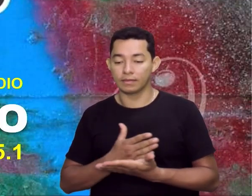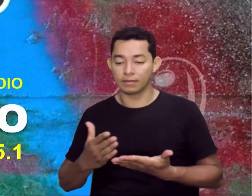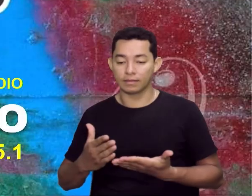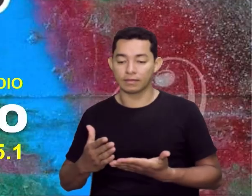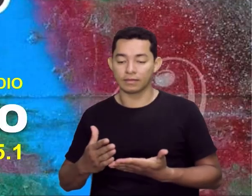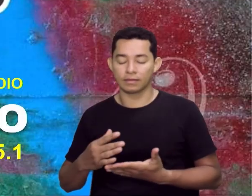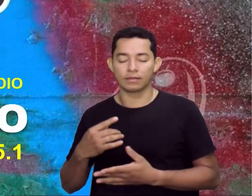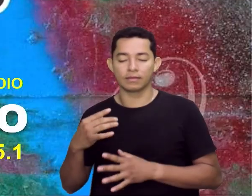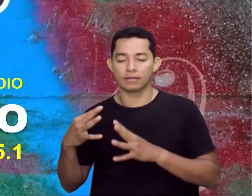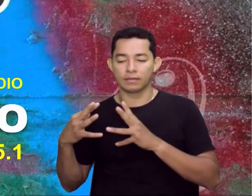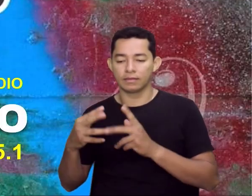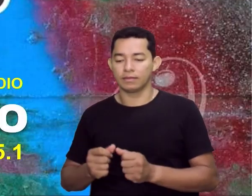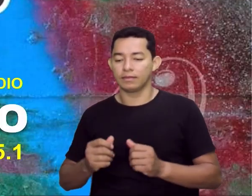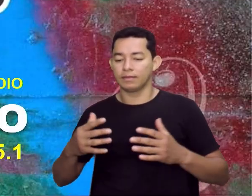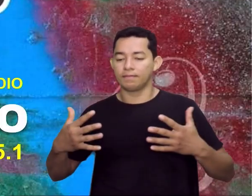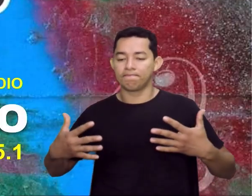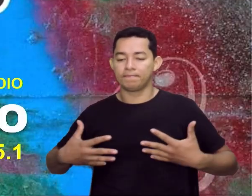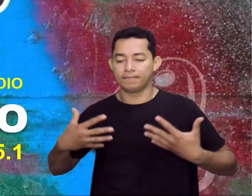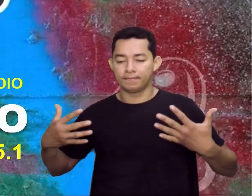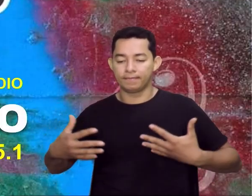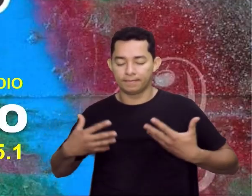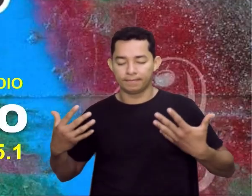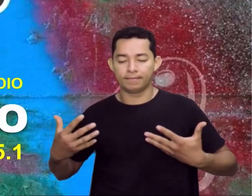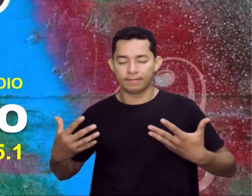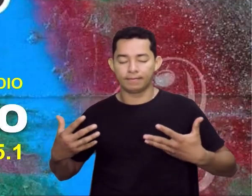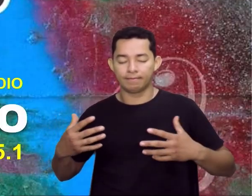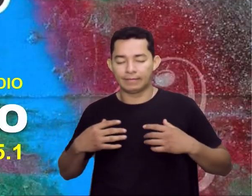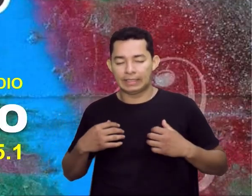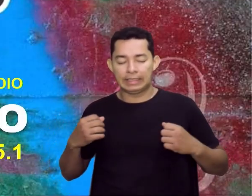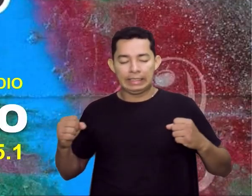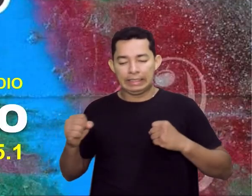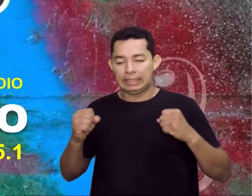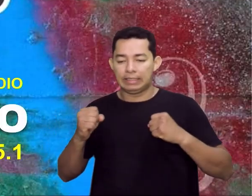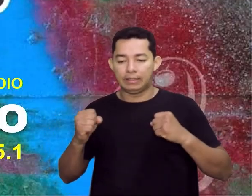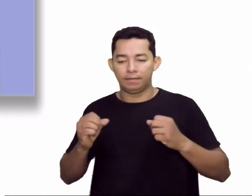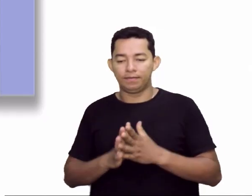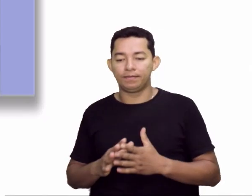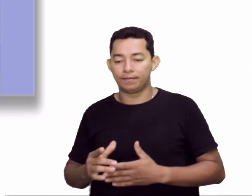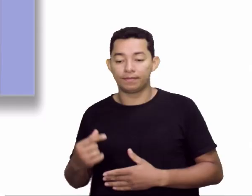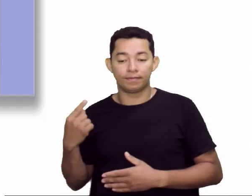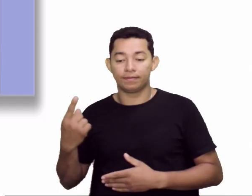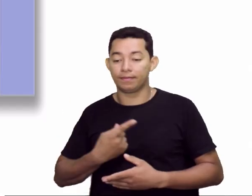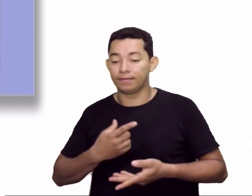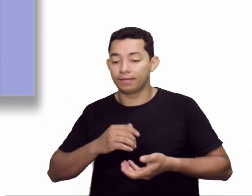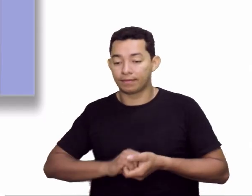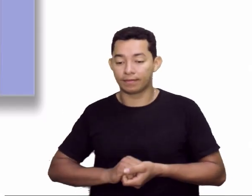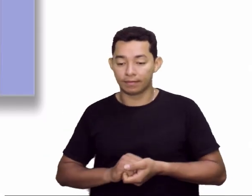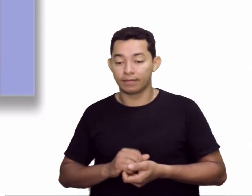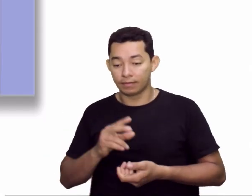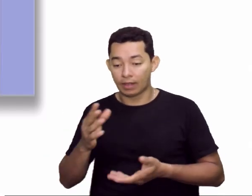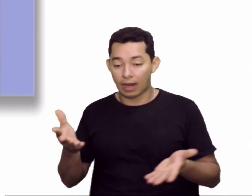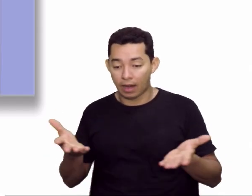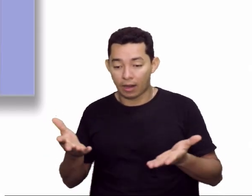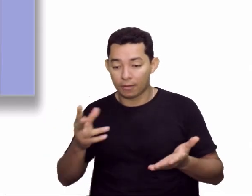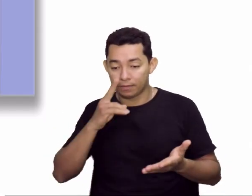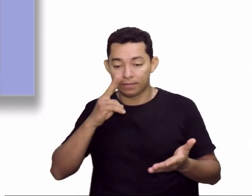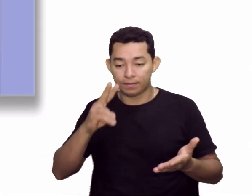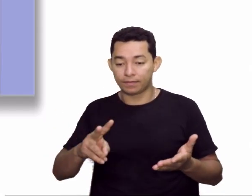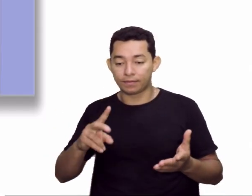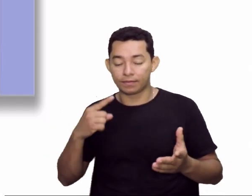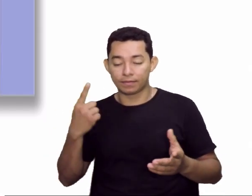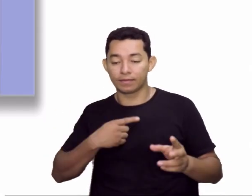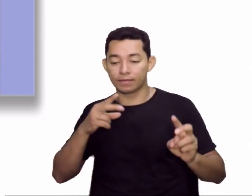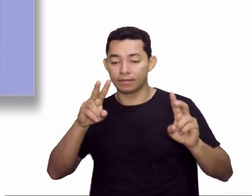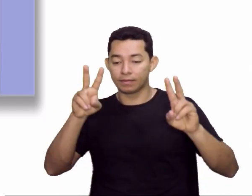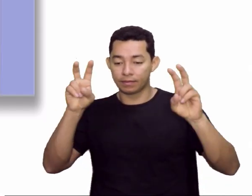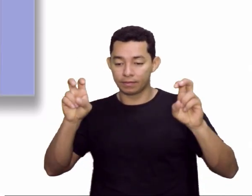Começando com toda a alegria, com toda a energia, né? Nós vamos, a partir de agora, ver os nossos assuntos da nossa aula de hoje,